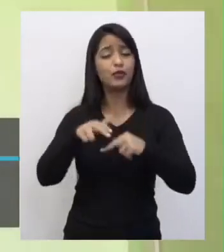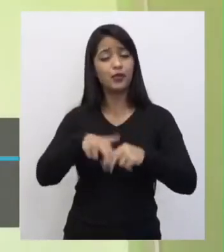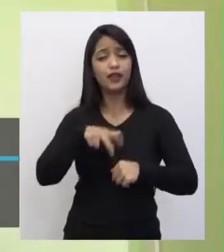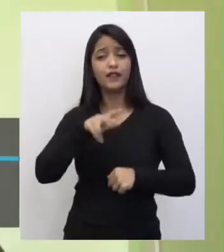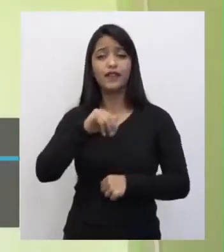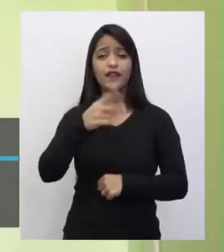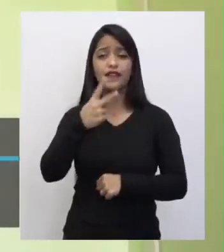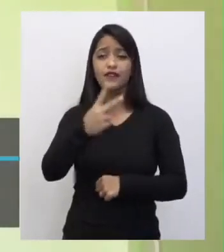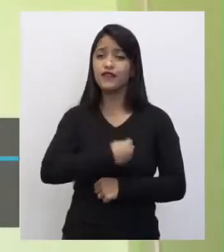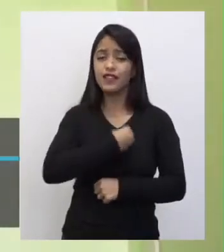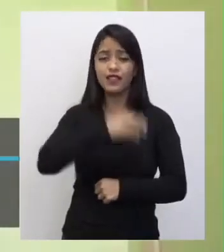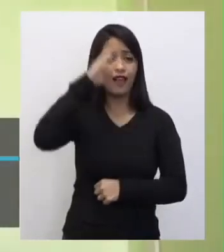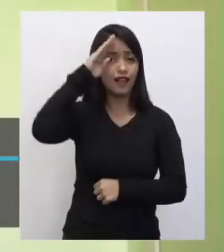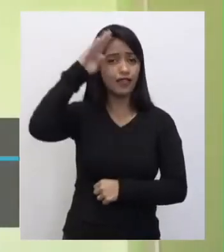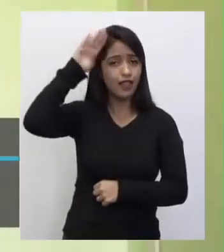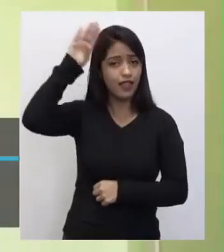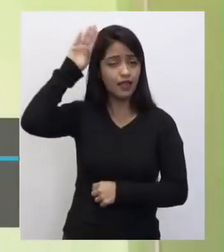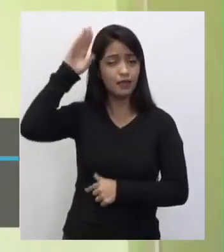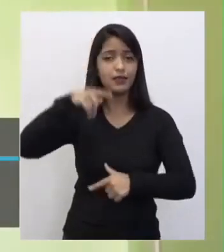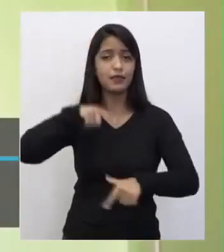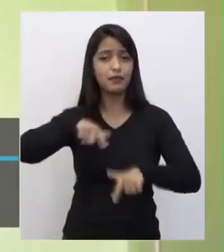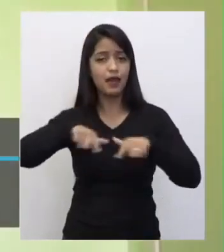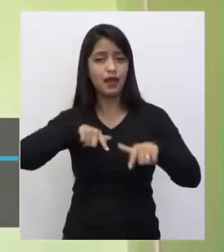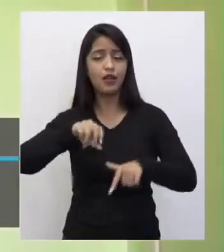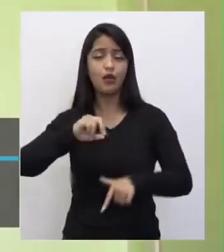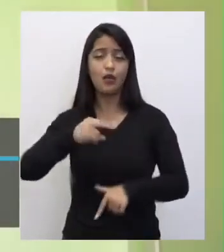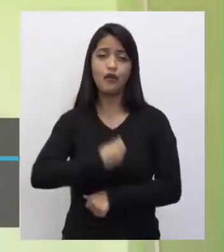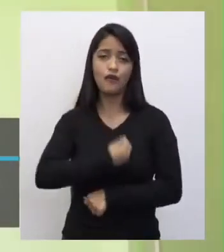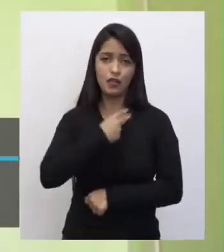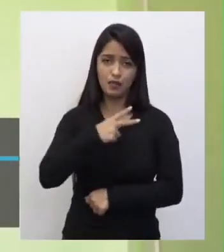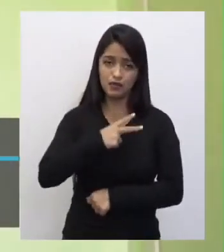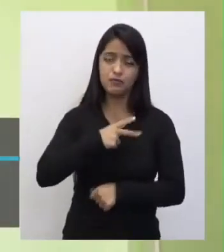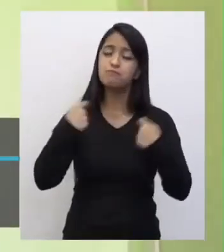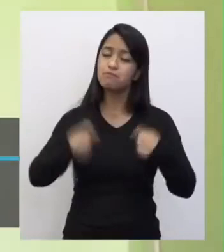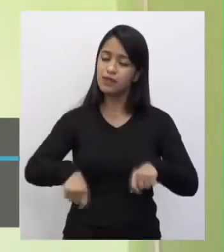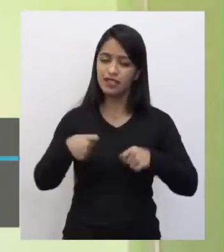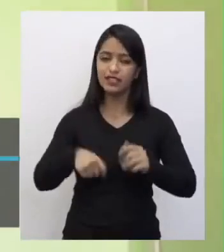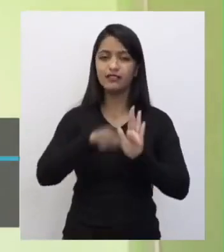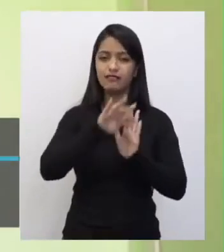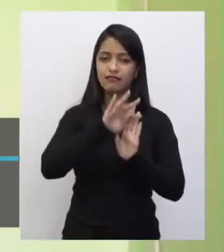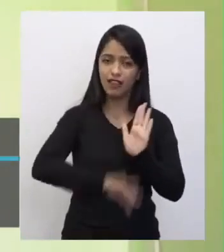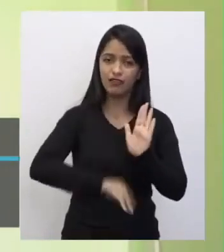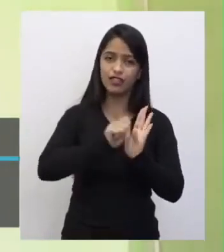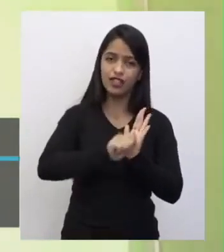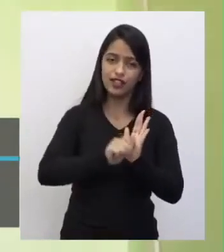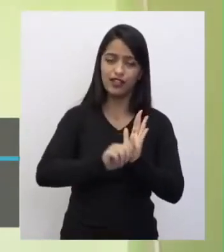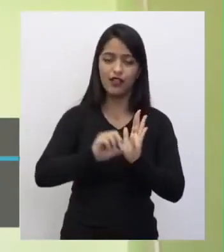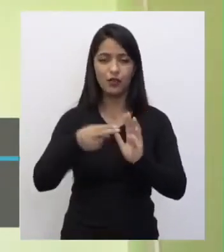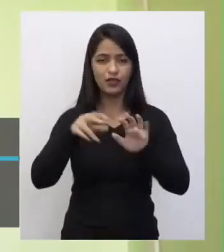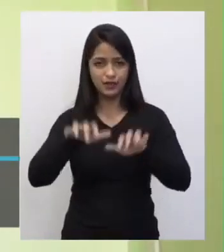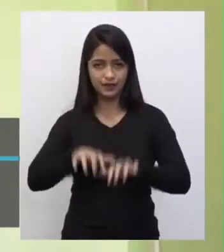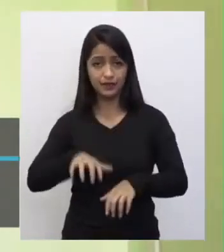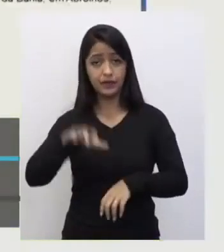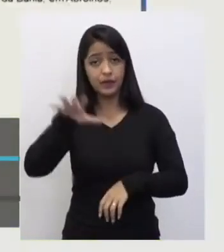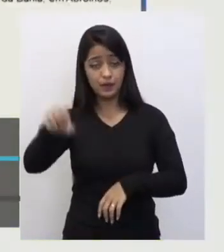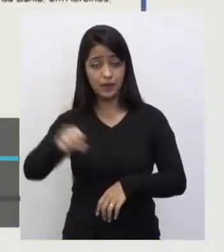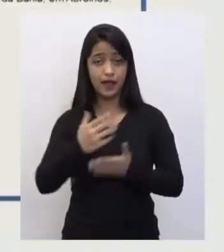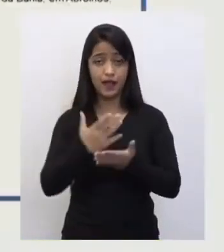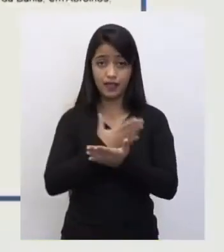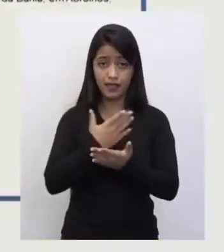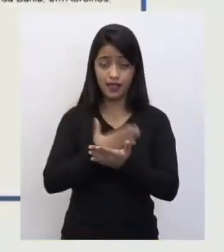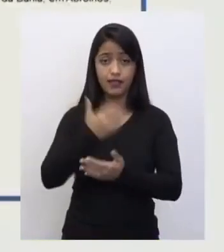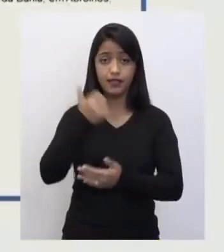acadêmica, quanto no trabalho, quanto na vida pessoal, tá? Então, pegando aí o caderno, lápis, caneta, vamos começar?